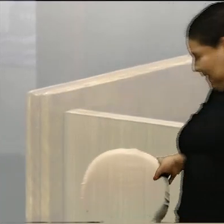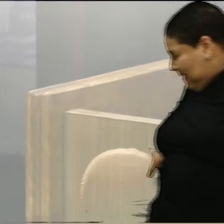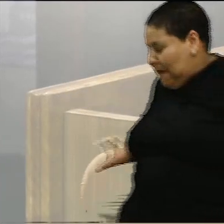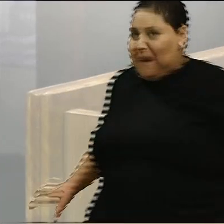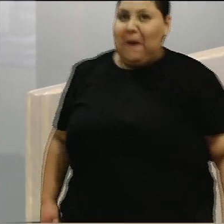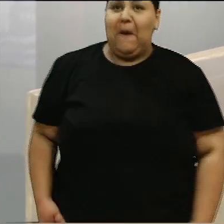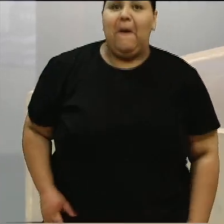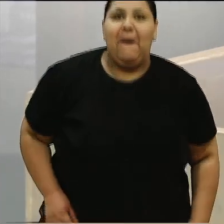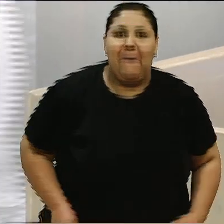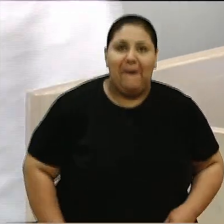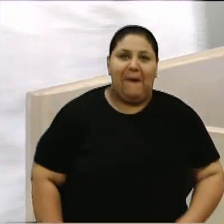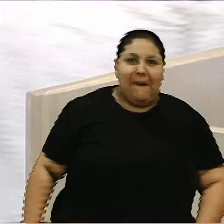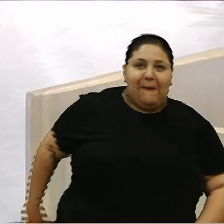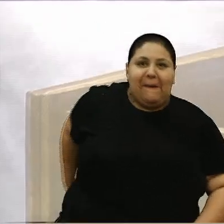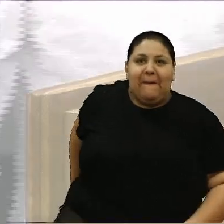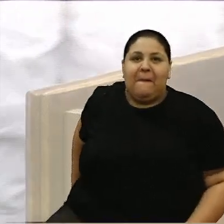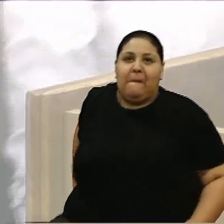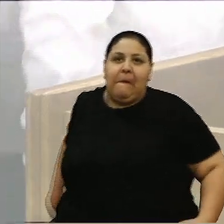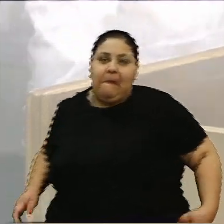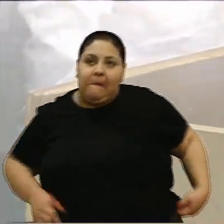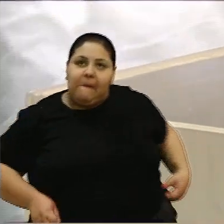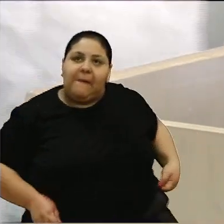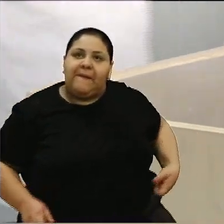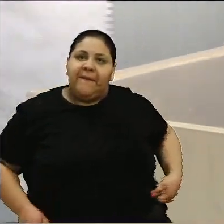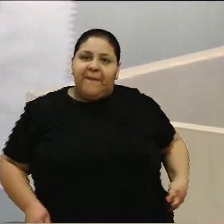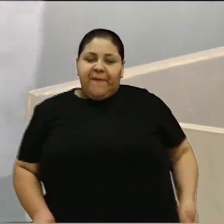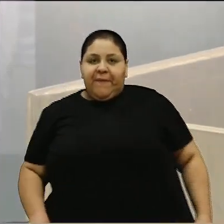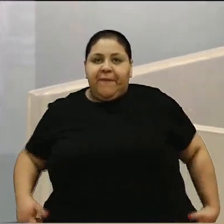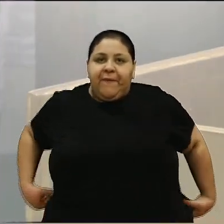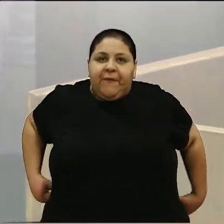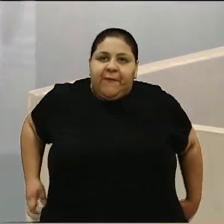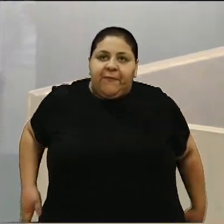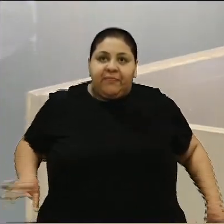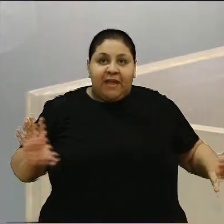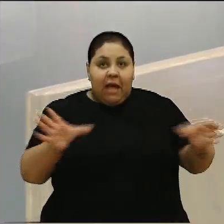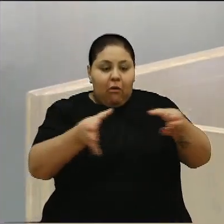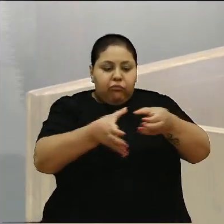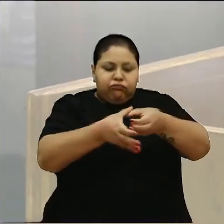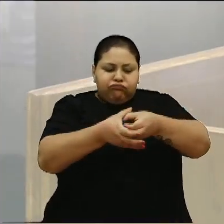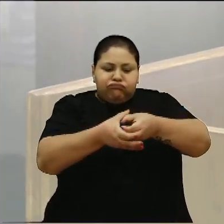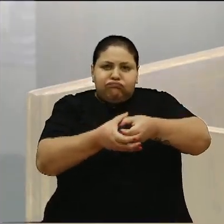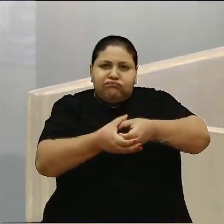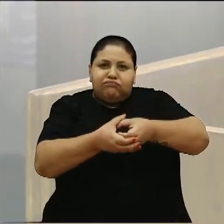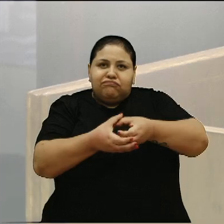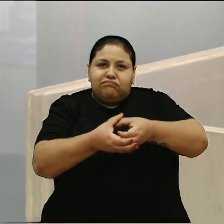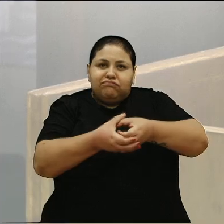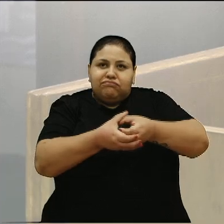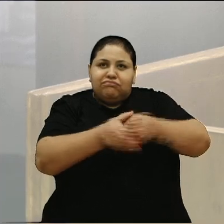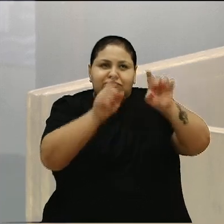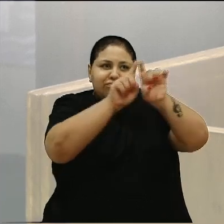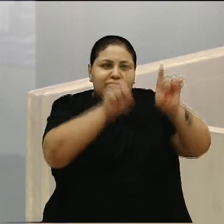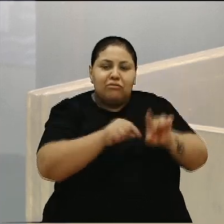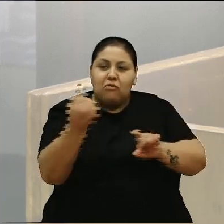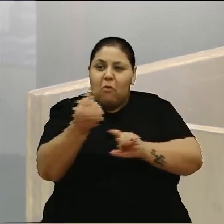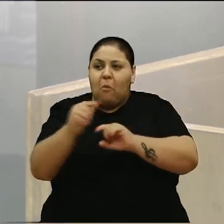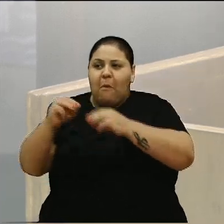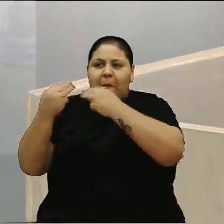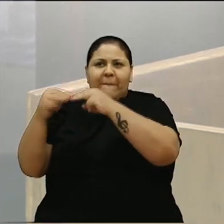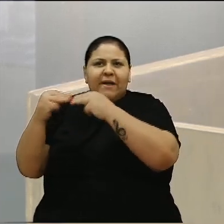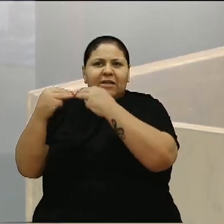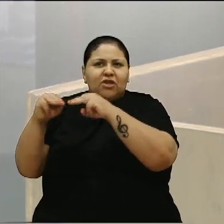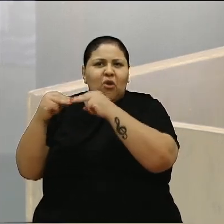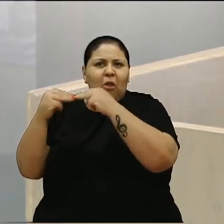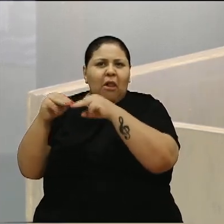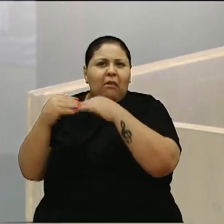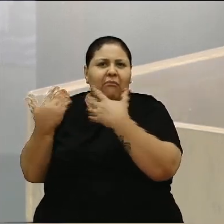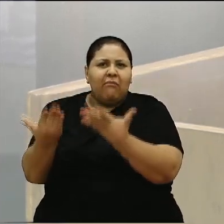Não tem como. A equipe é pequena, a equipe é mínima. E aí com uma patrola, se eles se deslocam lá para